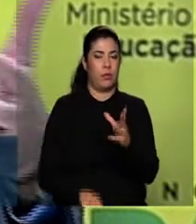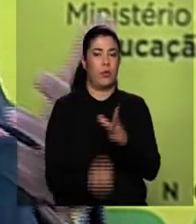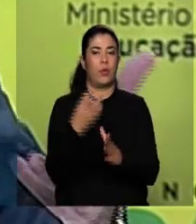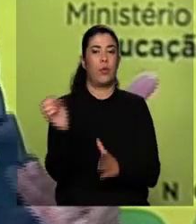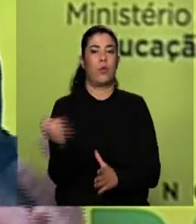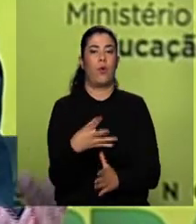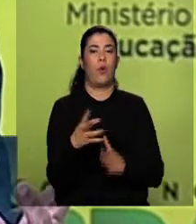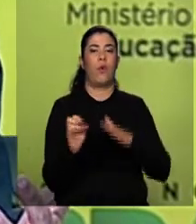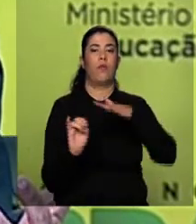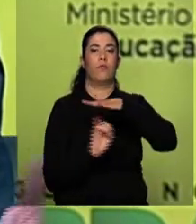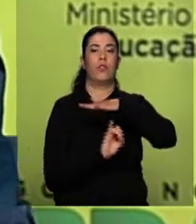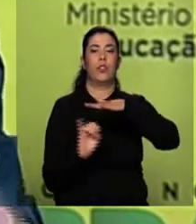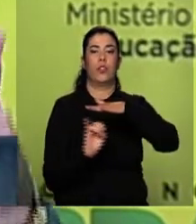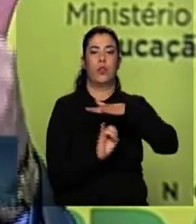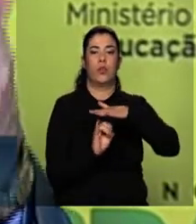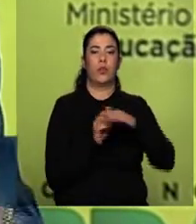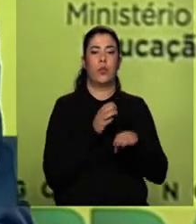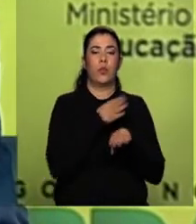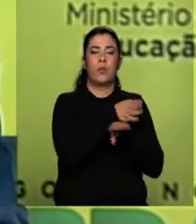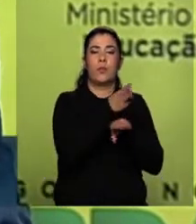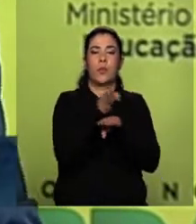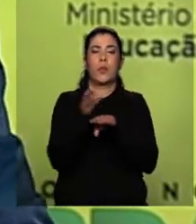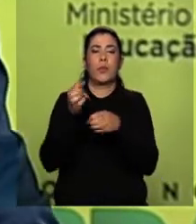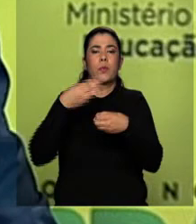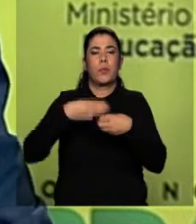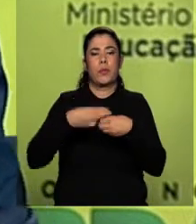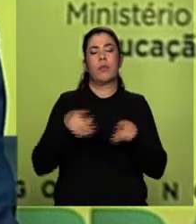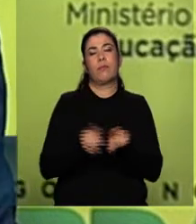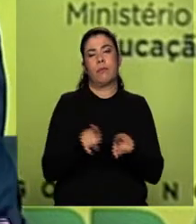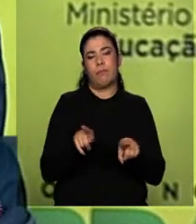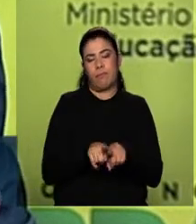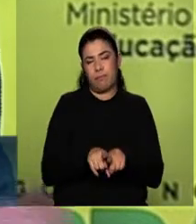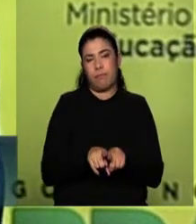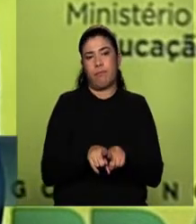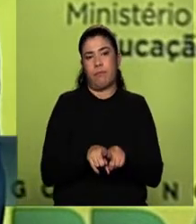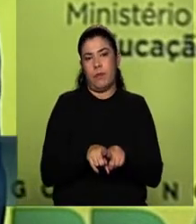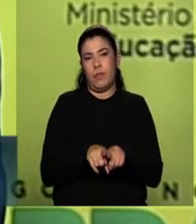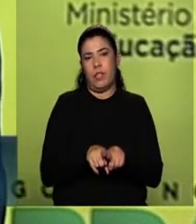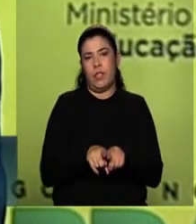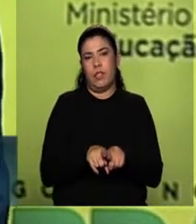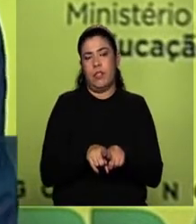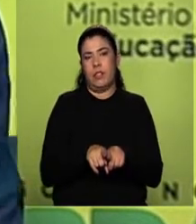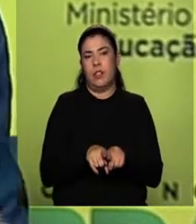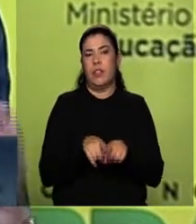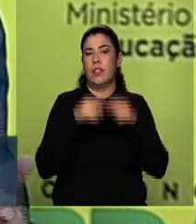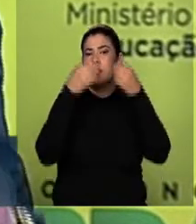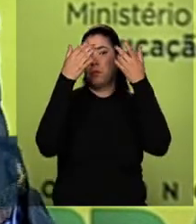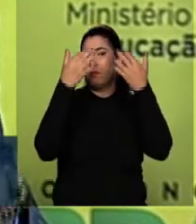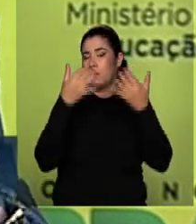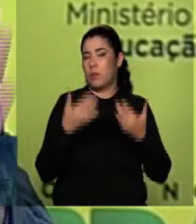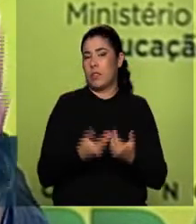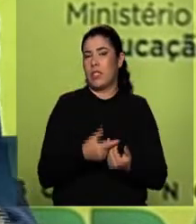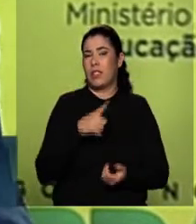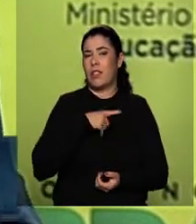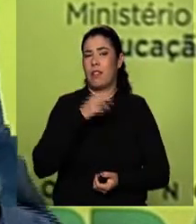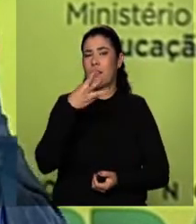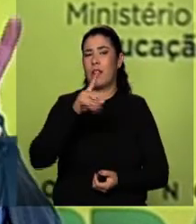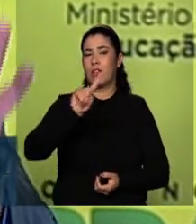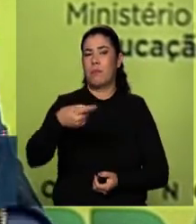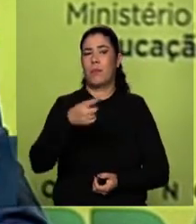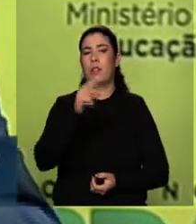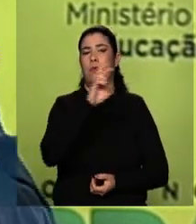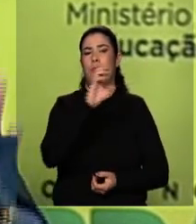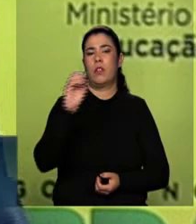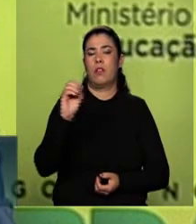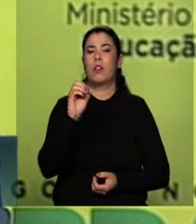consegue fazer uma interiorização. Mas, mesmo com essa interiorização, tira a medicina. Nós jamais... Tem 3.500 municípios nesse